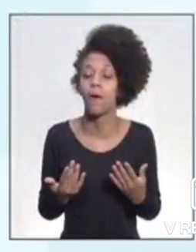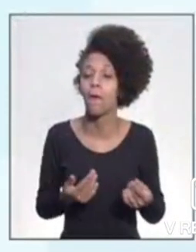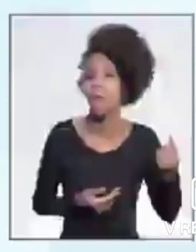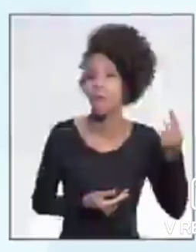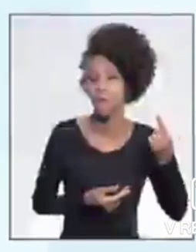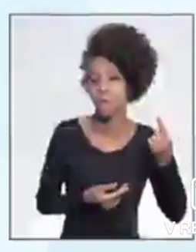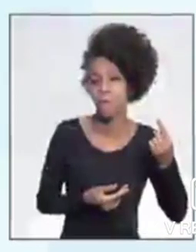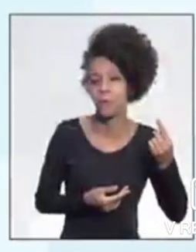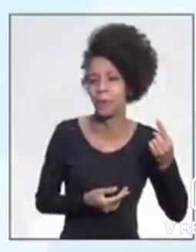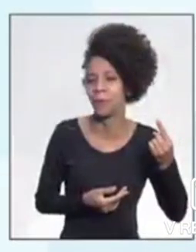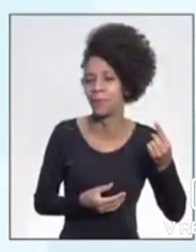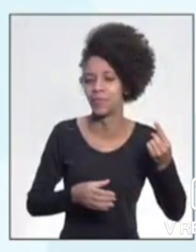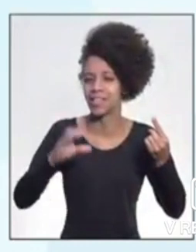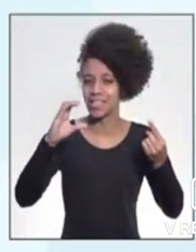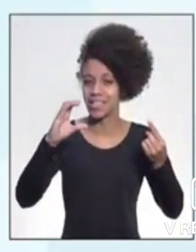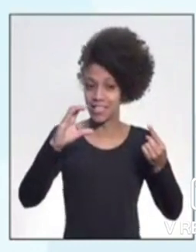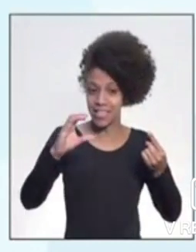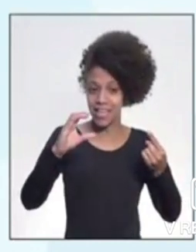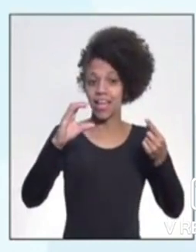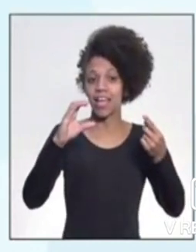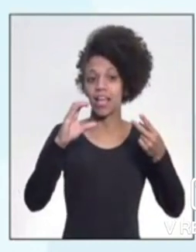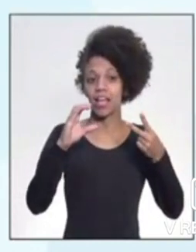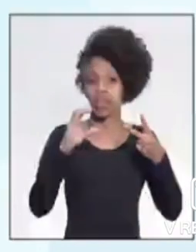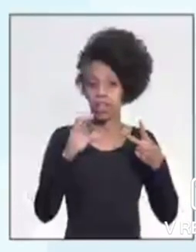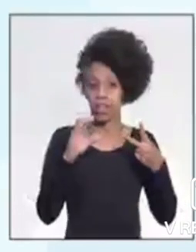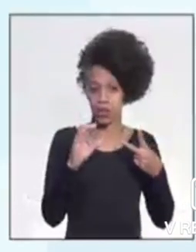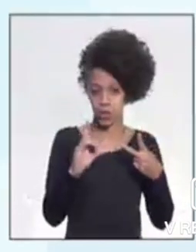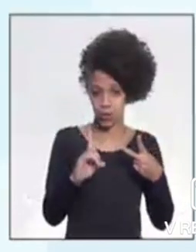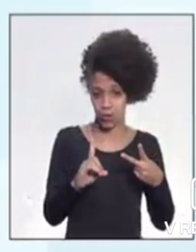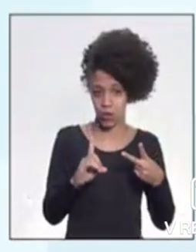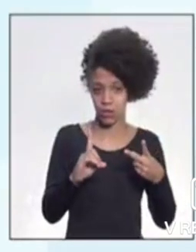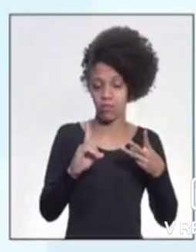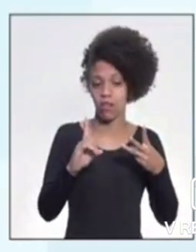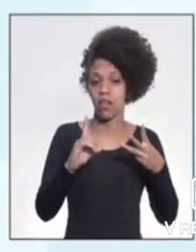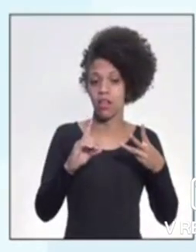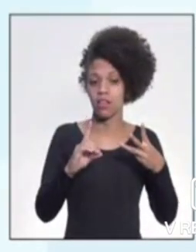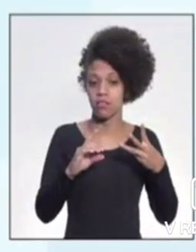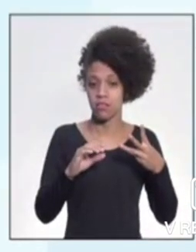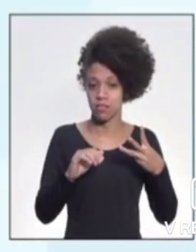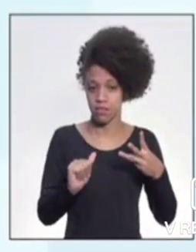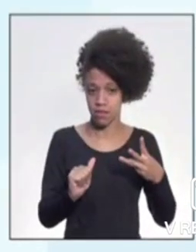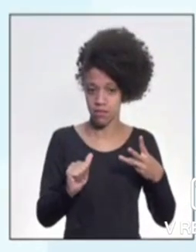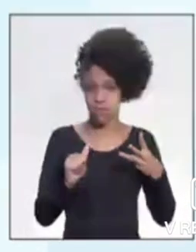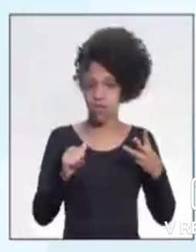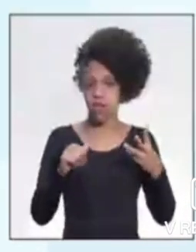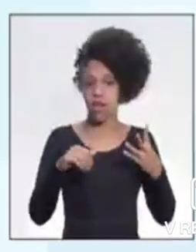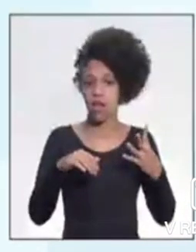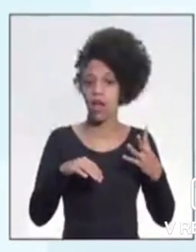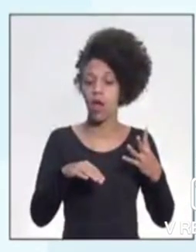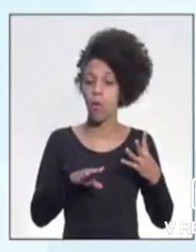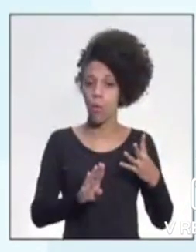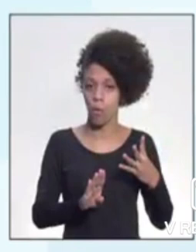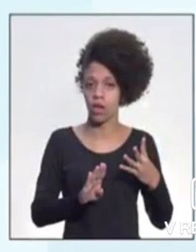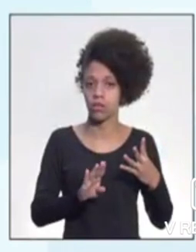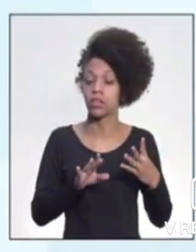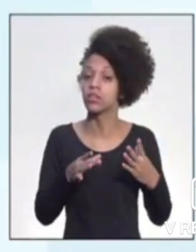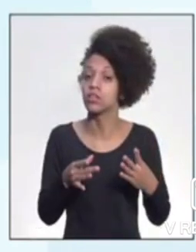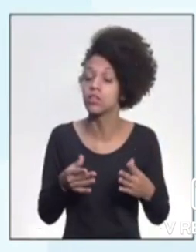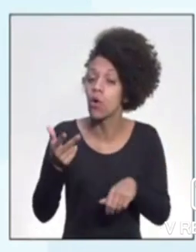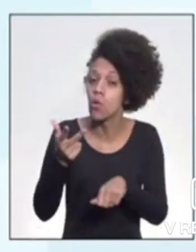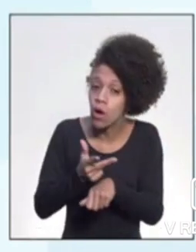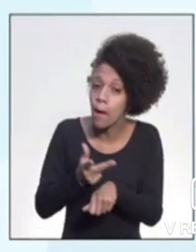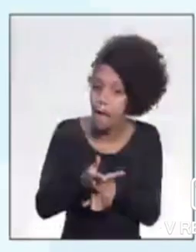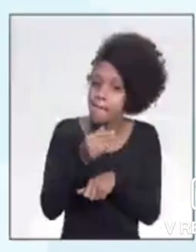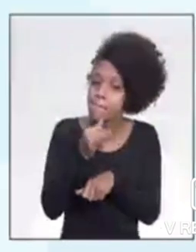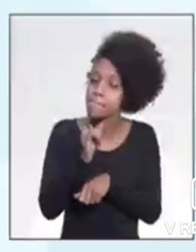C, Rutherford. 2, Dalton. 3, Bohr. E no 4, na hora que você passou no vídeo, ele falou que o Thomson era o pai